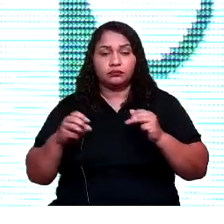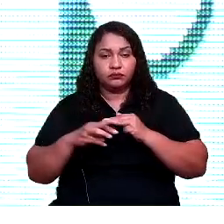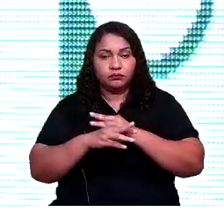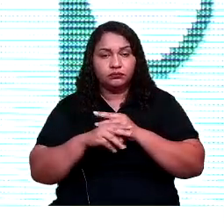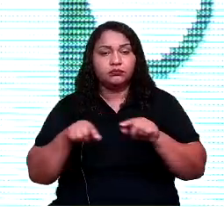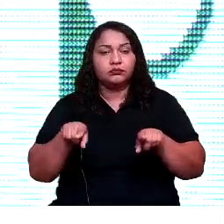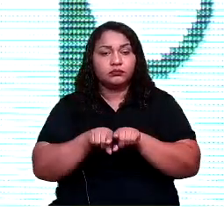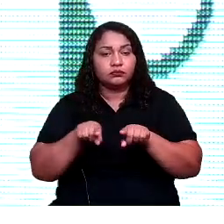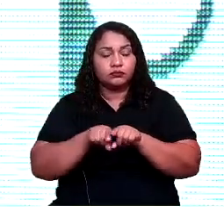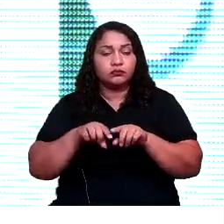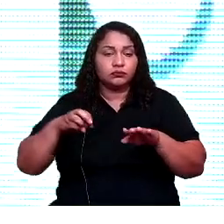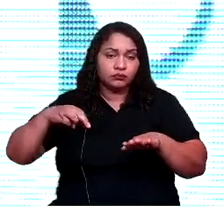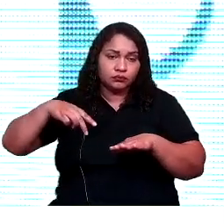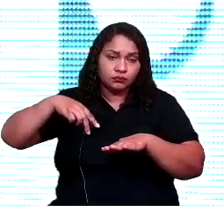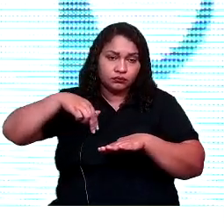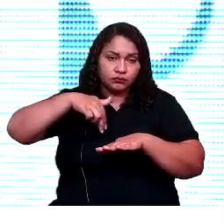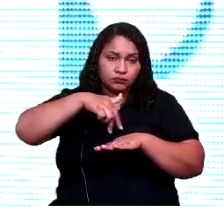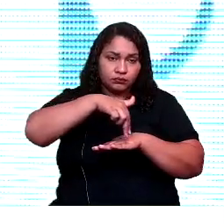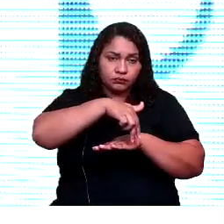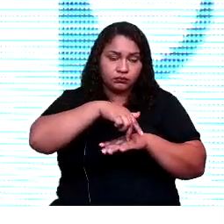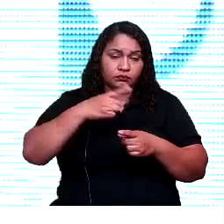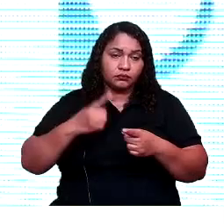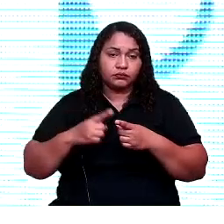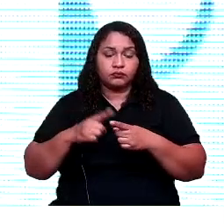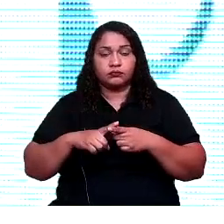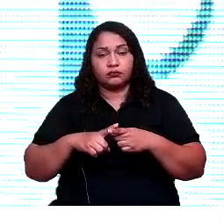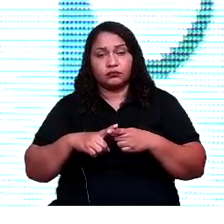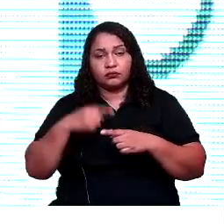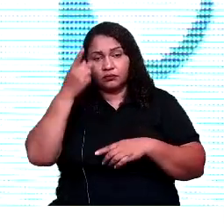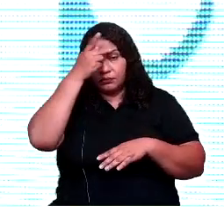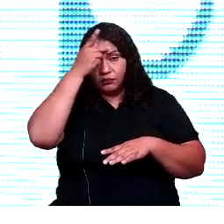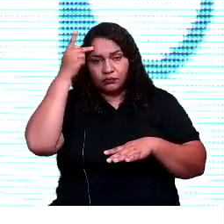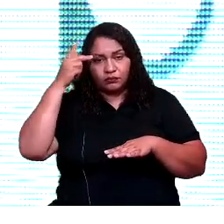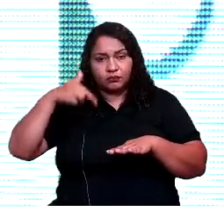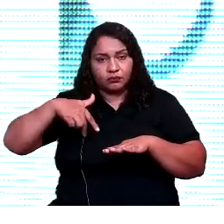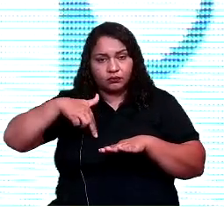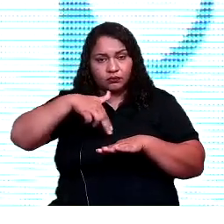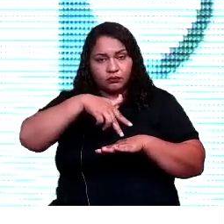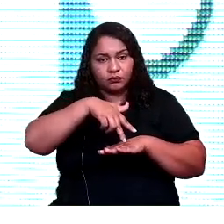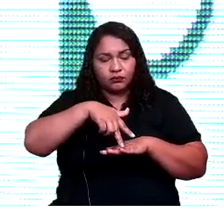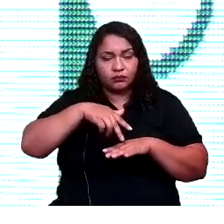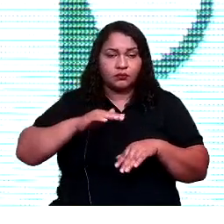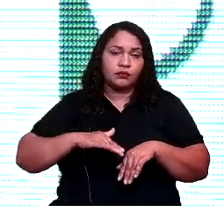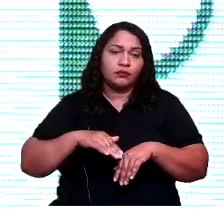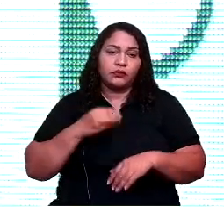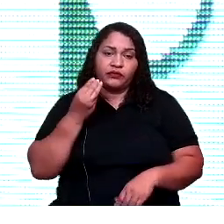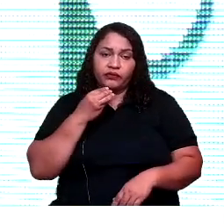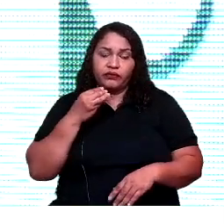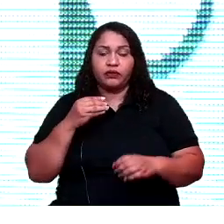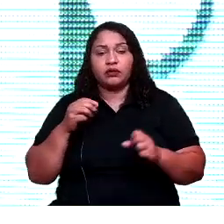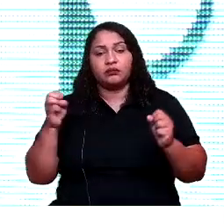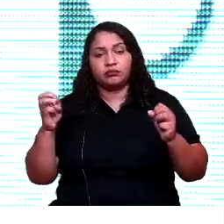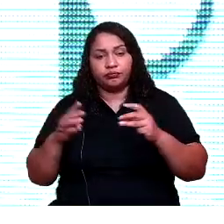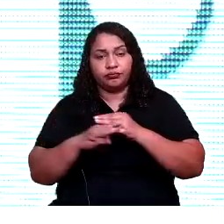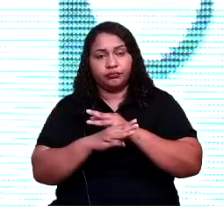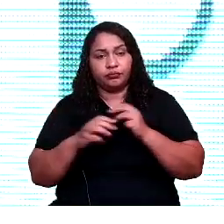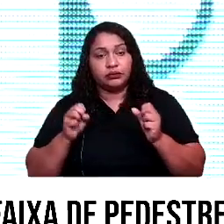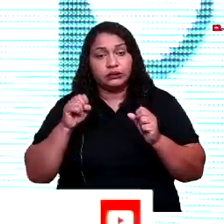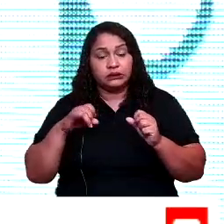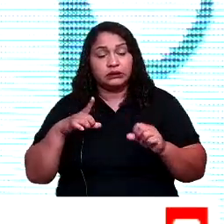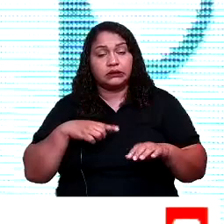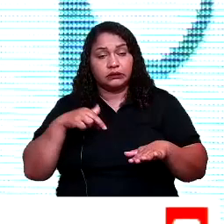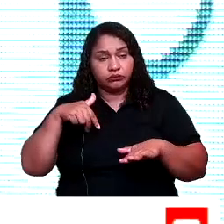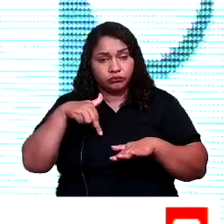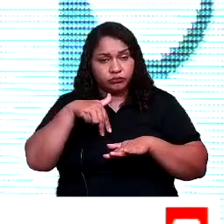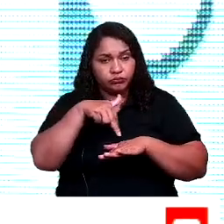Principalmente as faixas de Pedestre porque a gente sabe que o pedestre é o elemento mais frágil dentro de todo esse sistema do trânsito